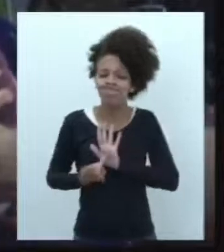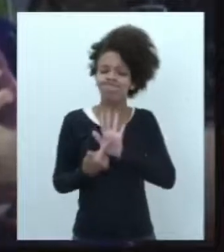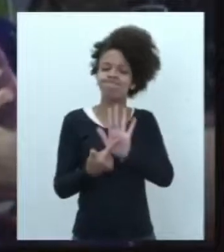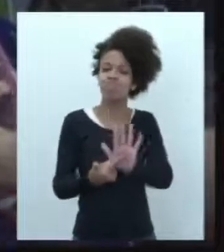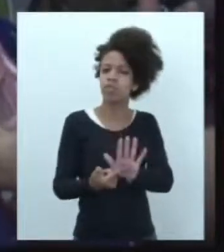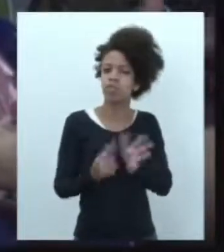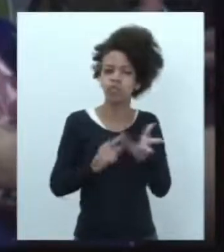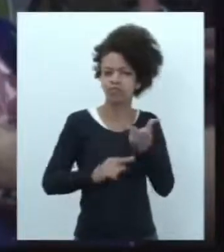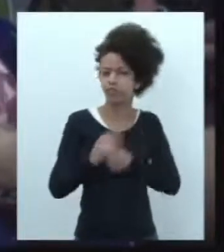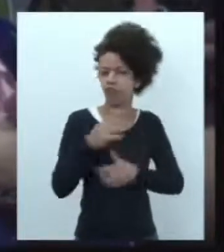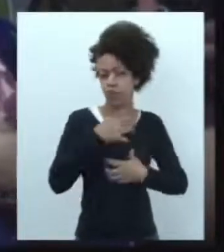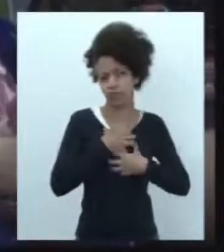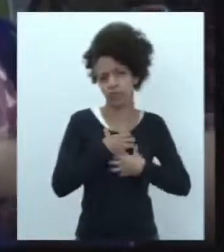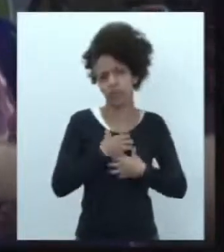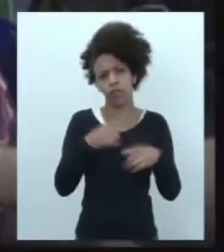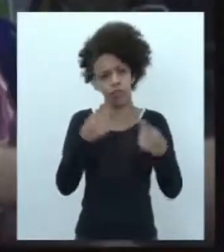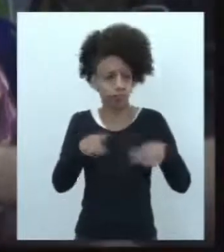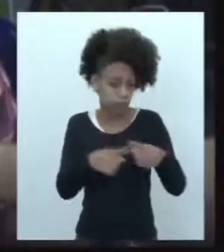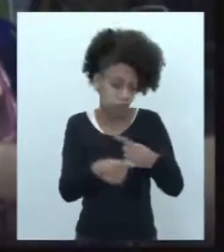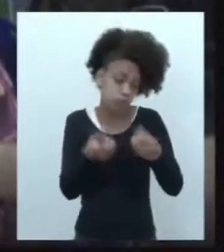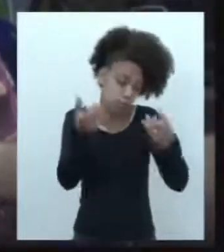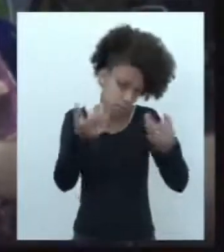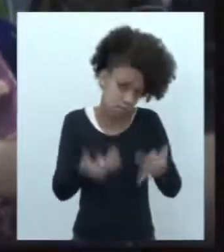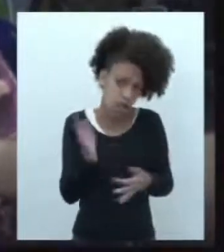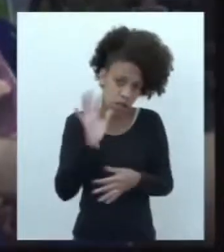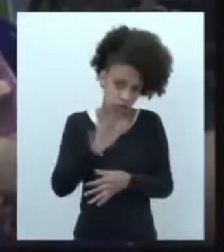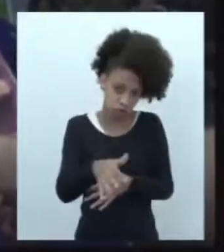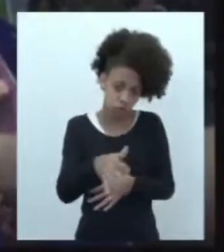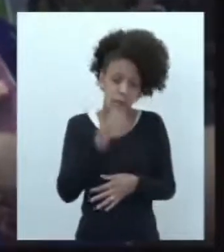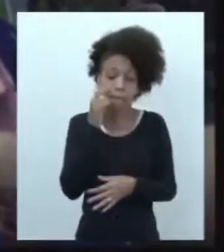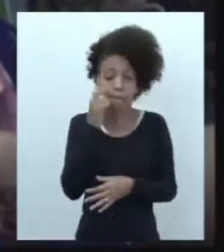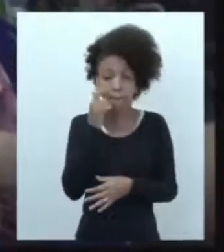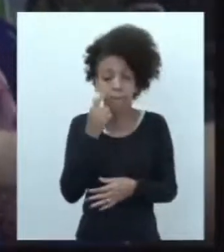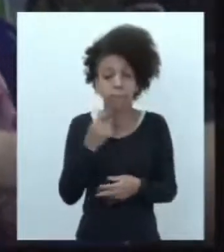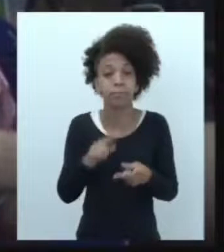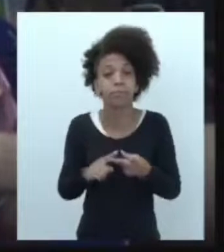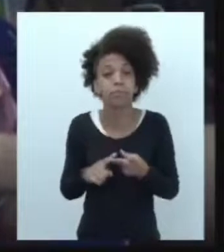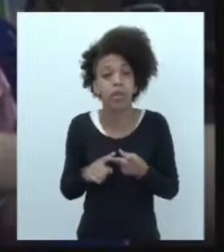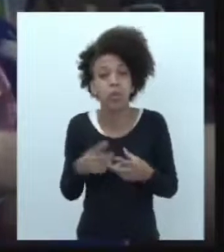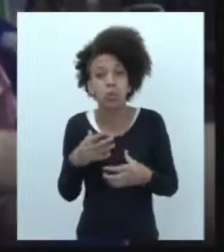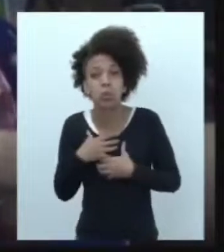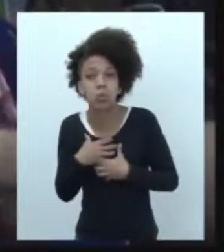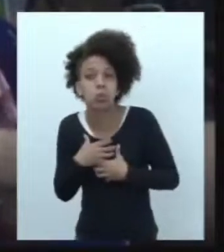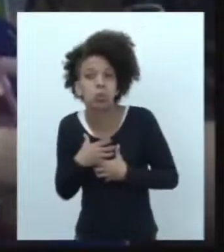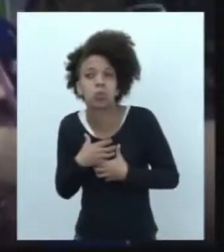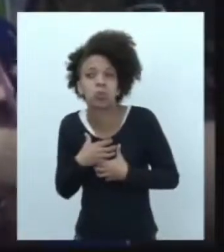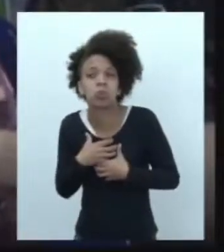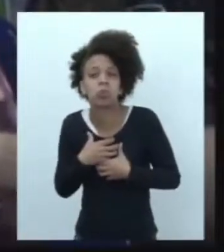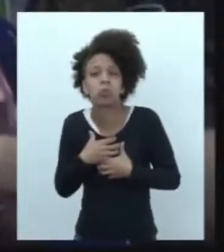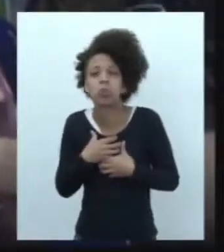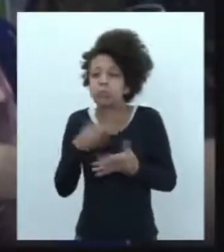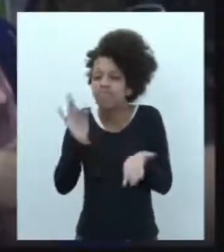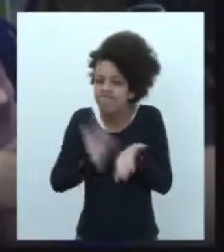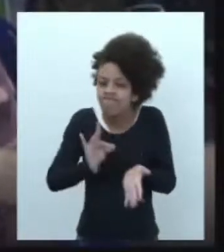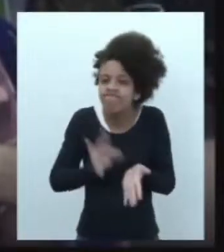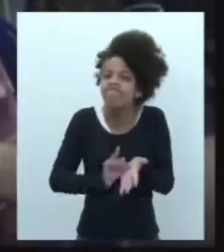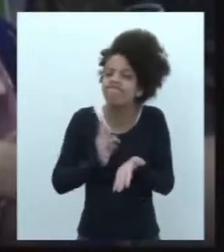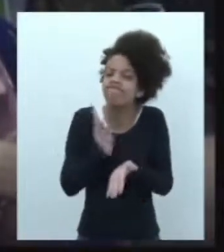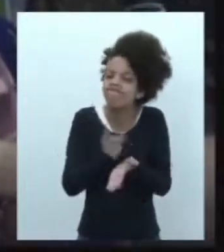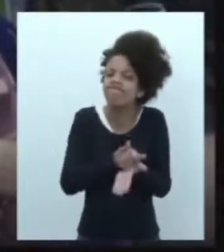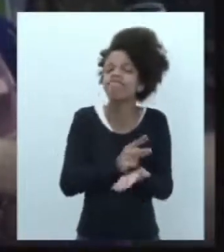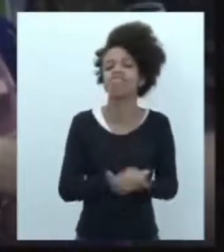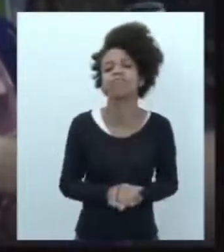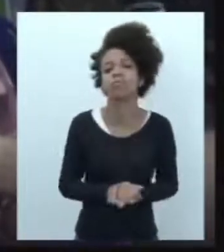muitas maneiras, né? Na música, como você disse, de forma muito latente, muito contundente,